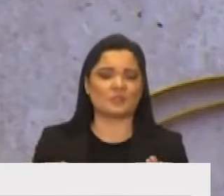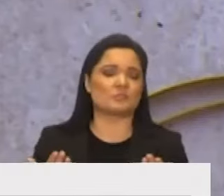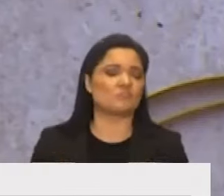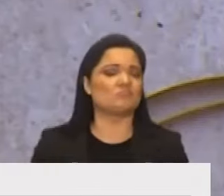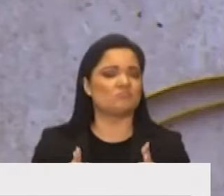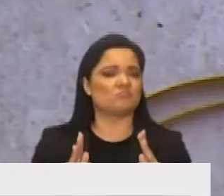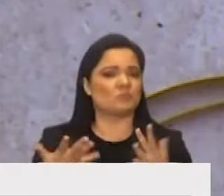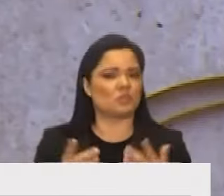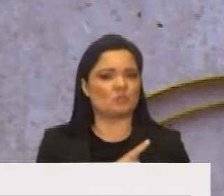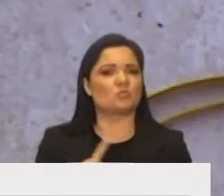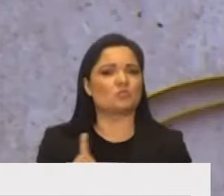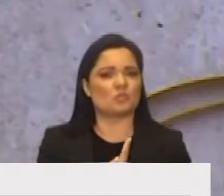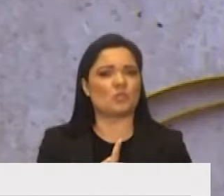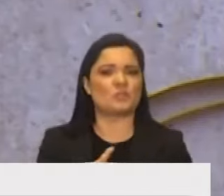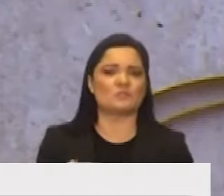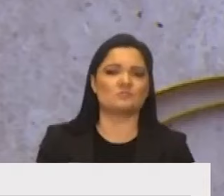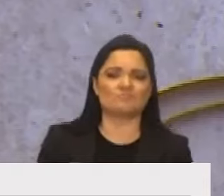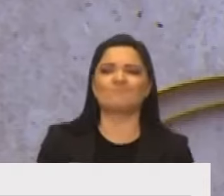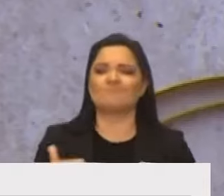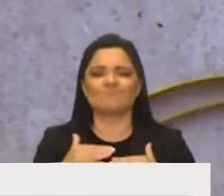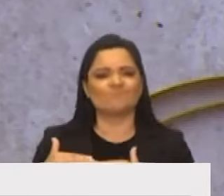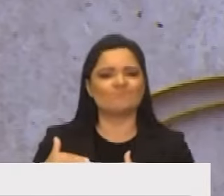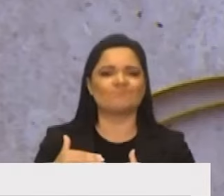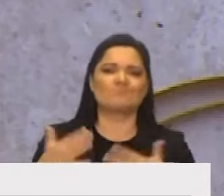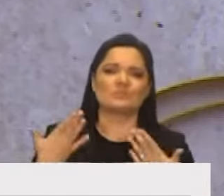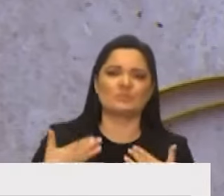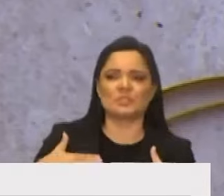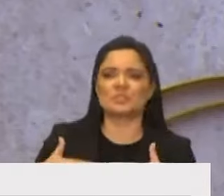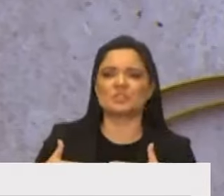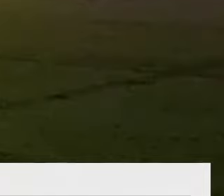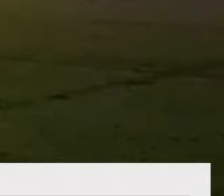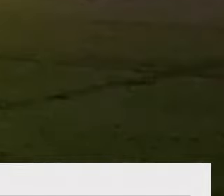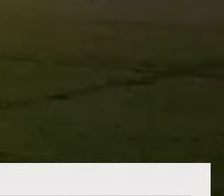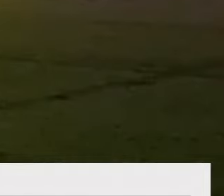todos nós uma convivência muito mais harmoniosa com os outros